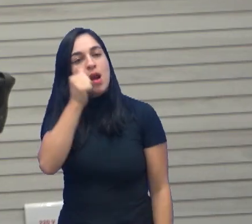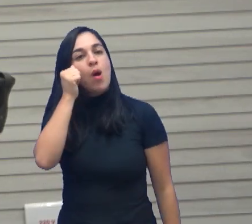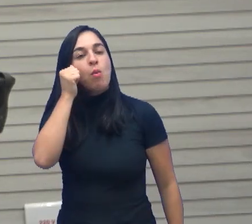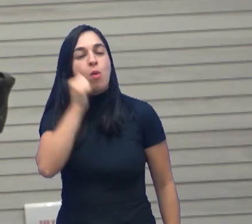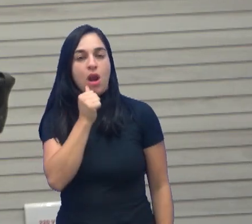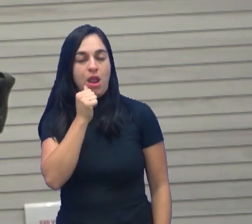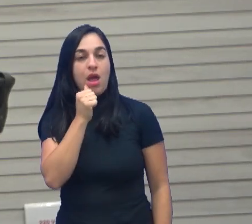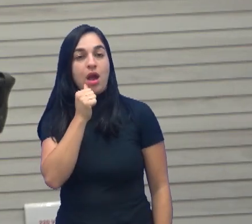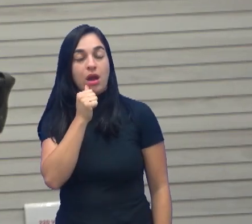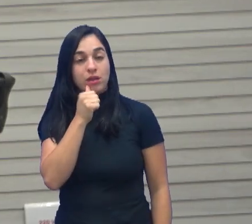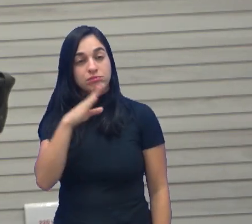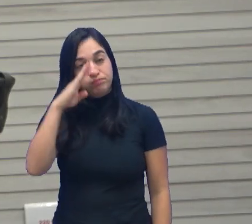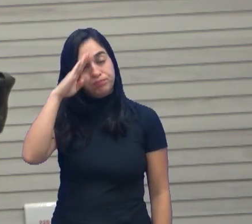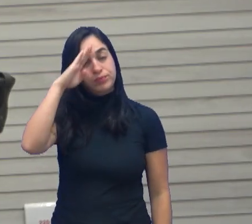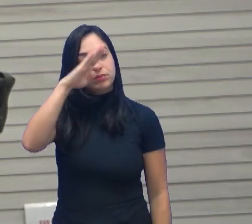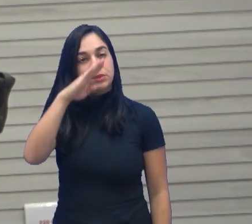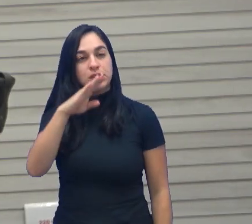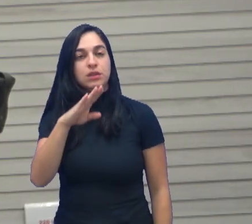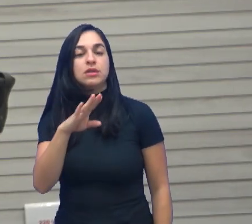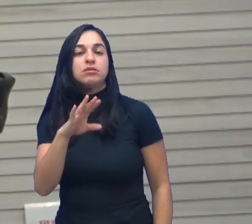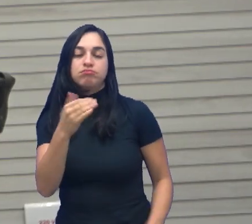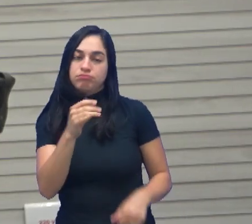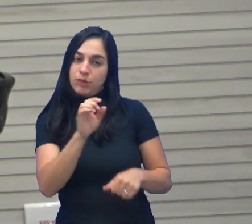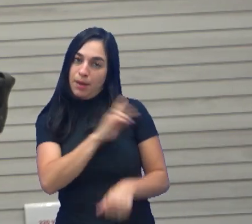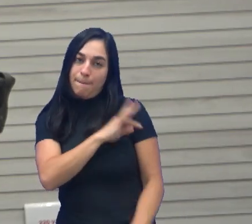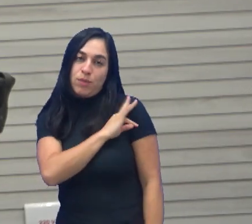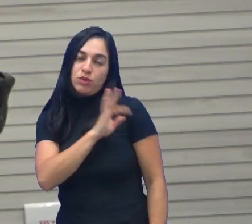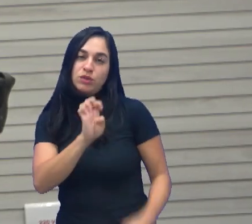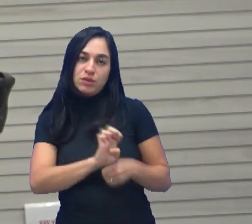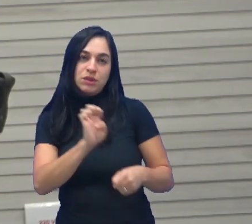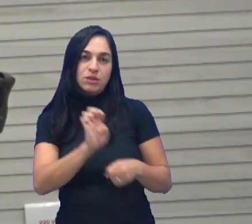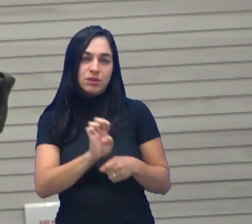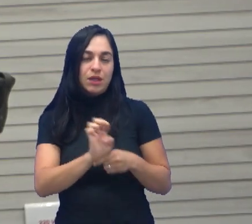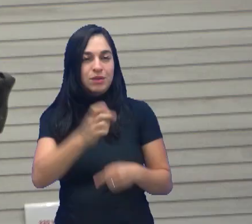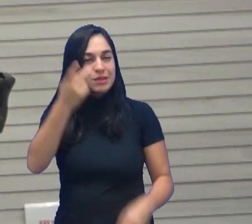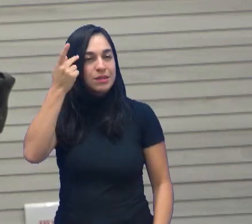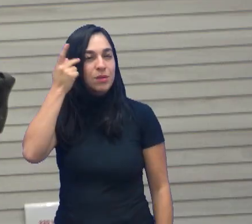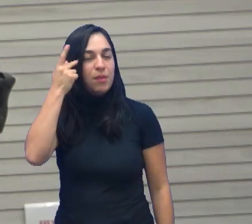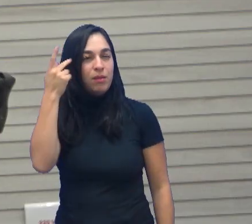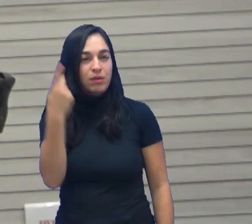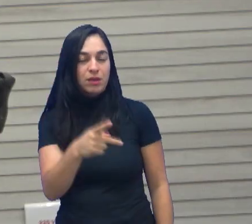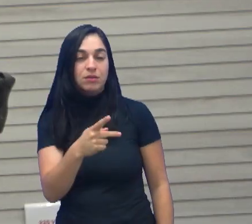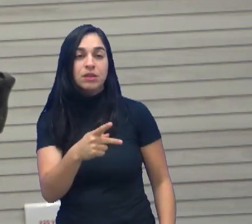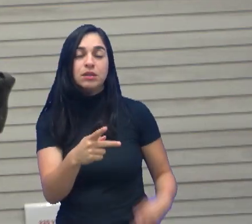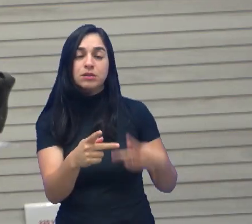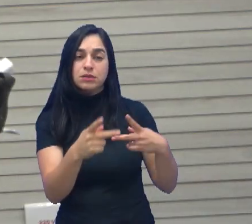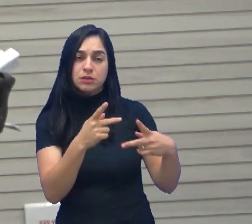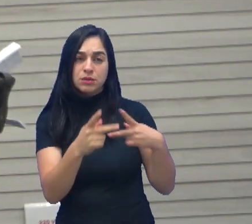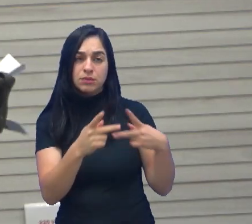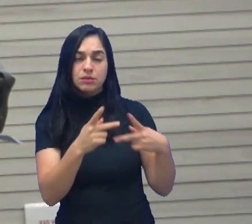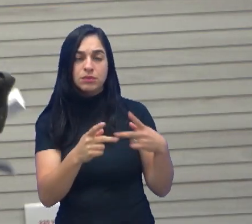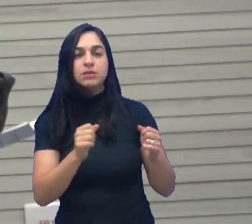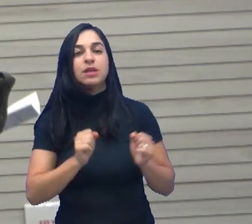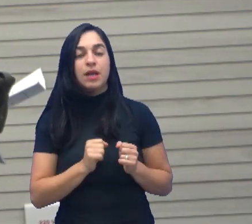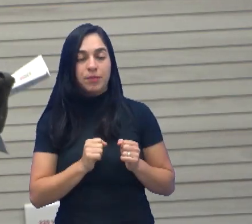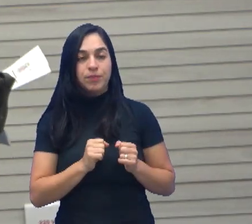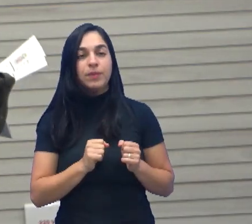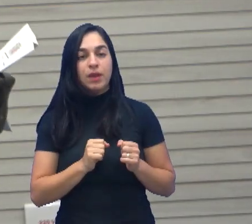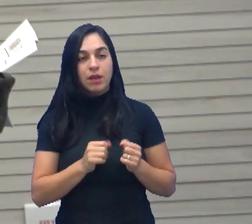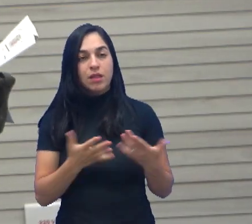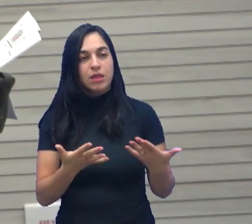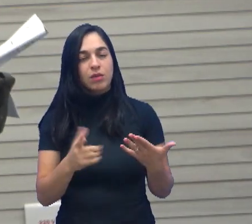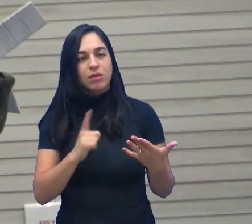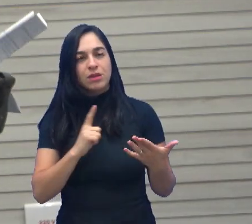isso demonstra a grandeza das forças de segurança pública do município, do Estado, e a ocorrência aqui que